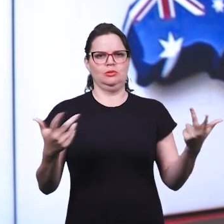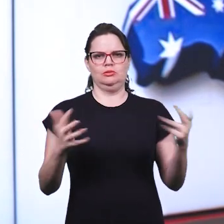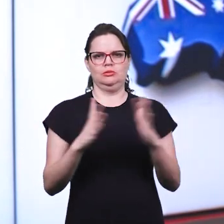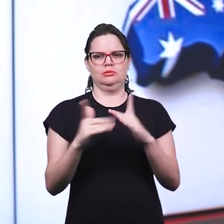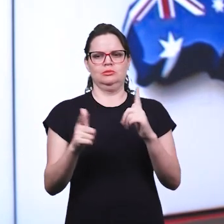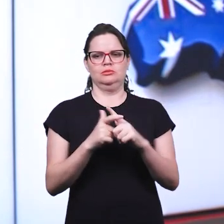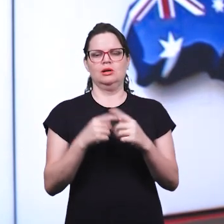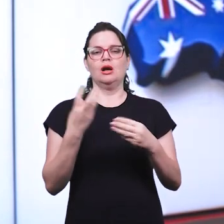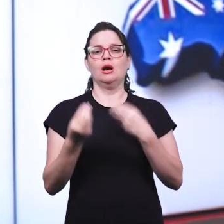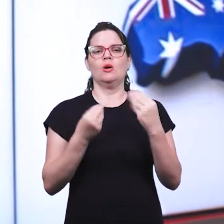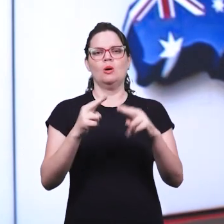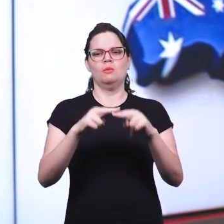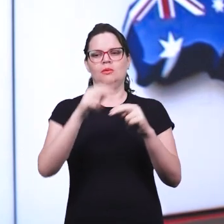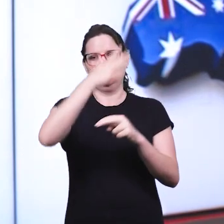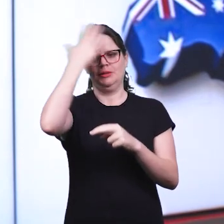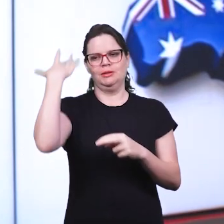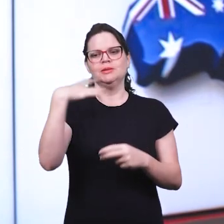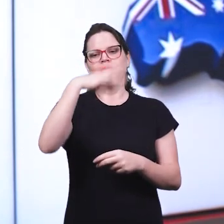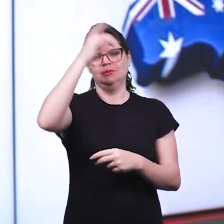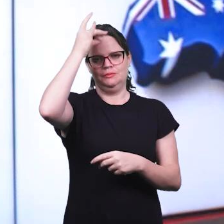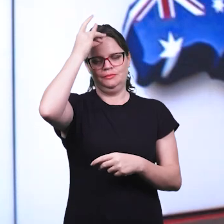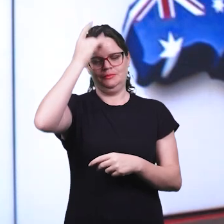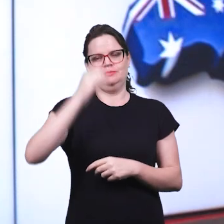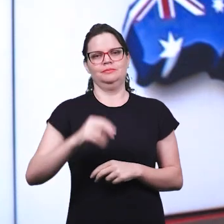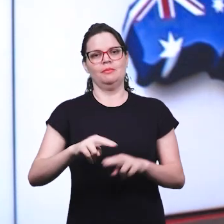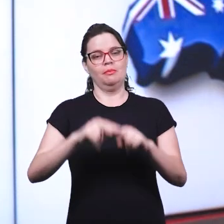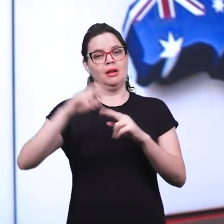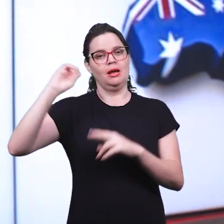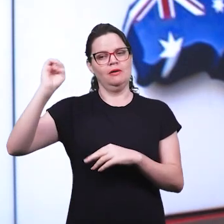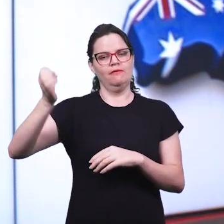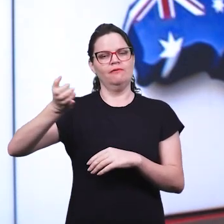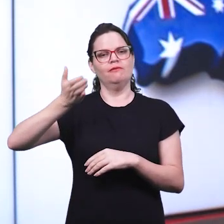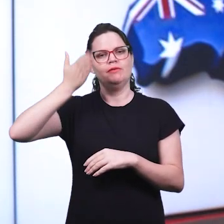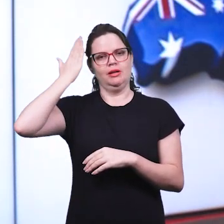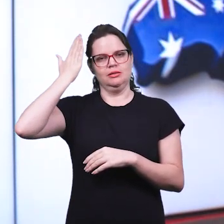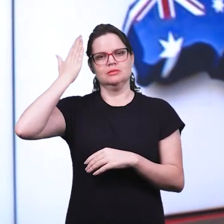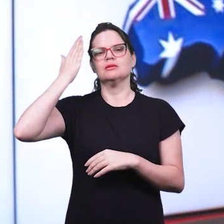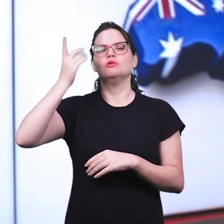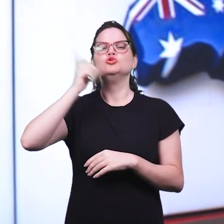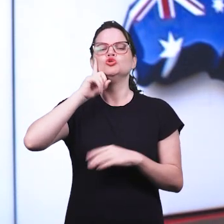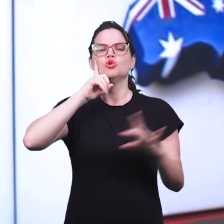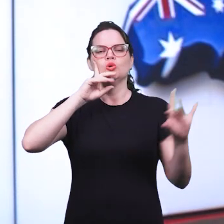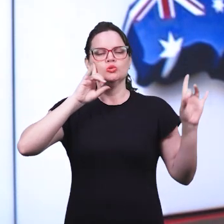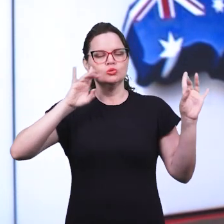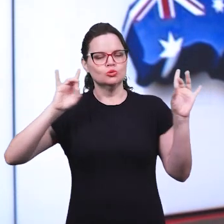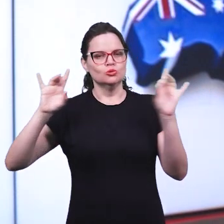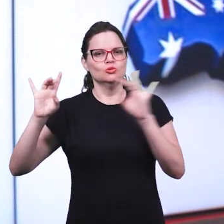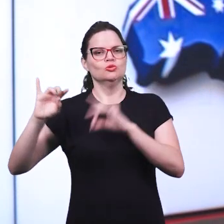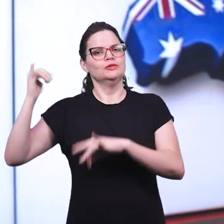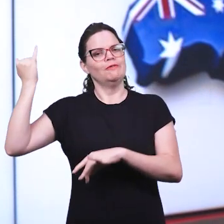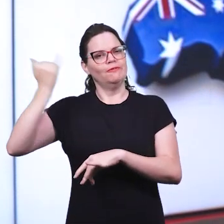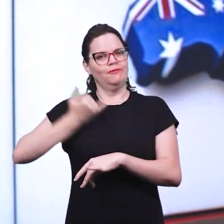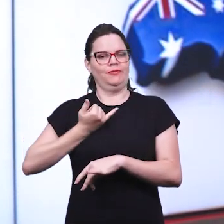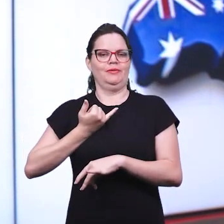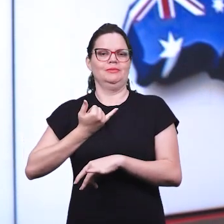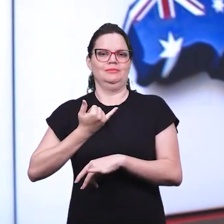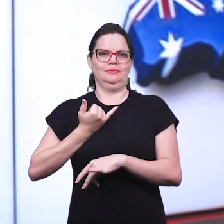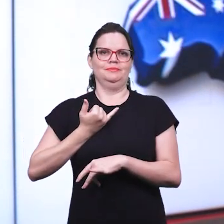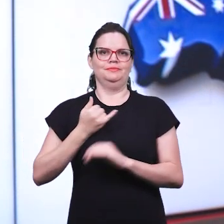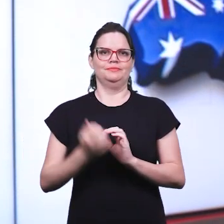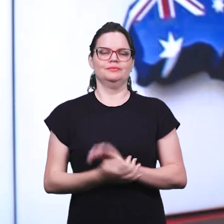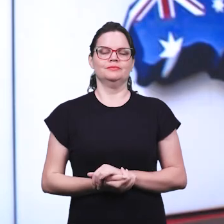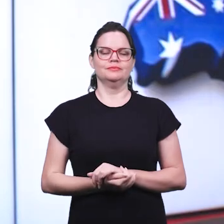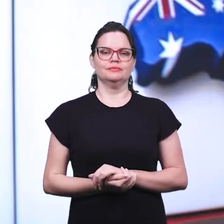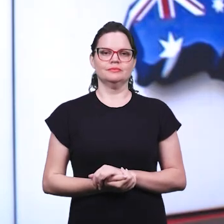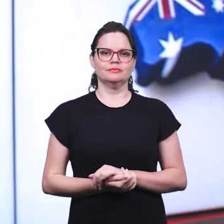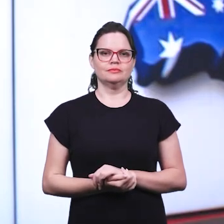do Espírito Santo, através da revelação que o Espírito Santo nos transmite. Em muitos